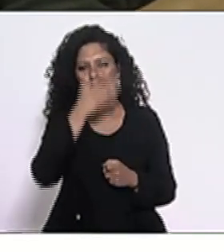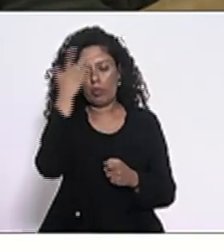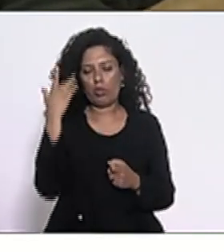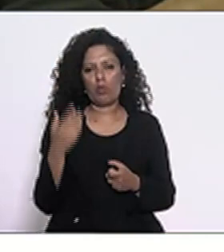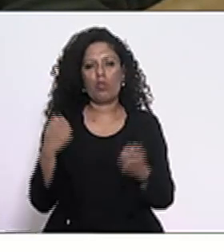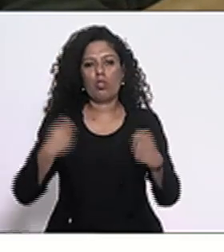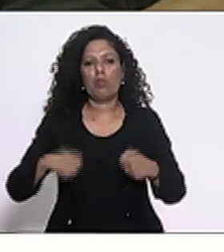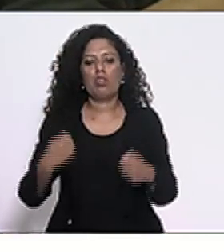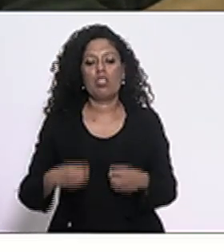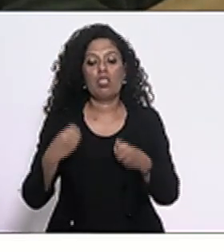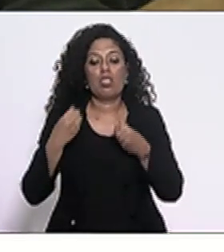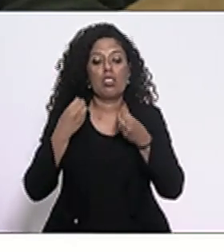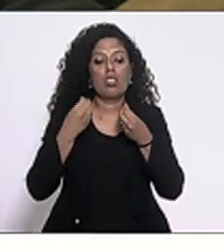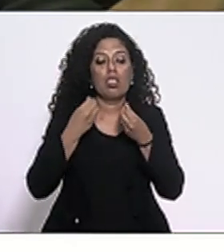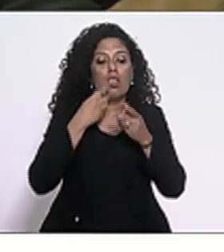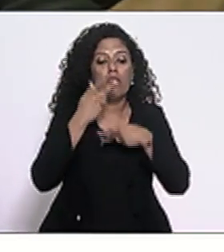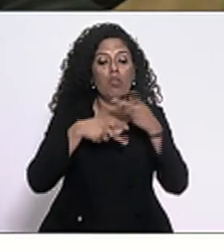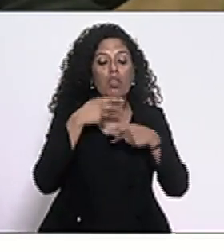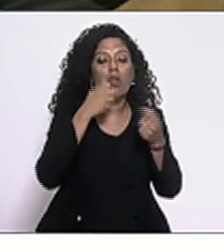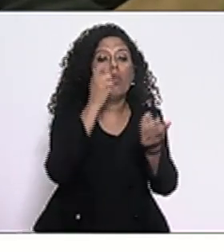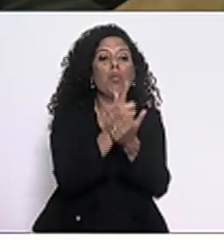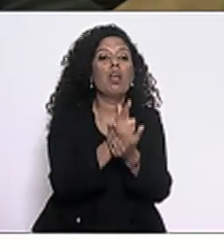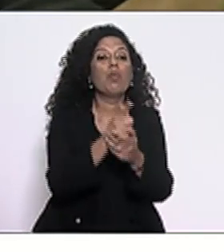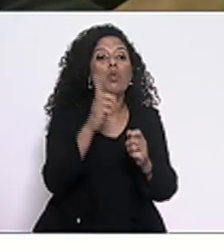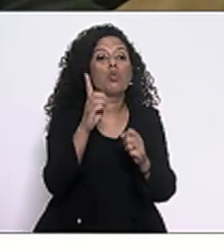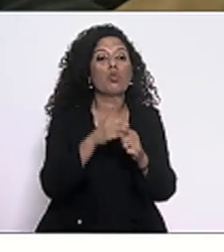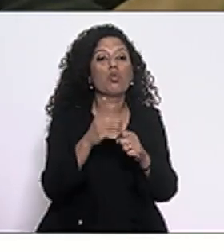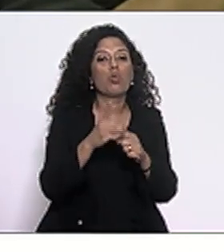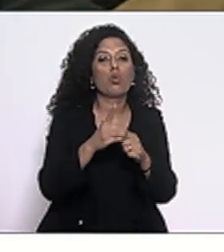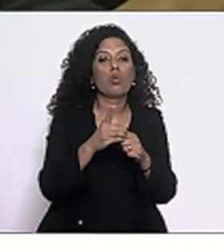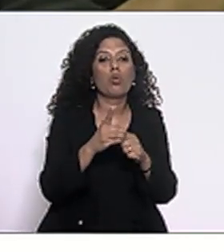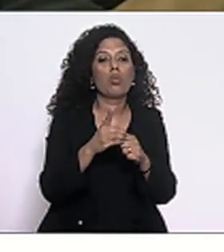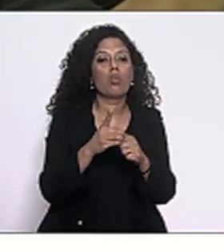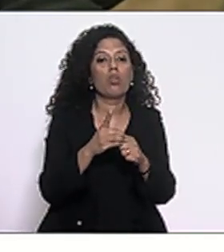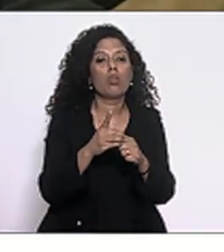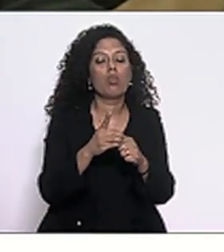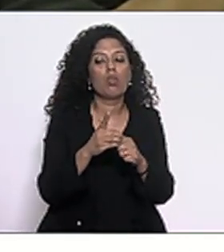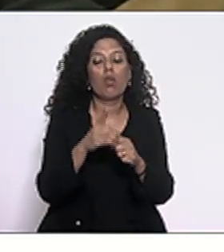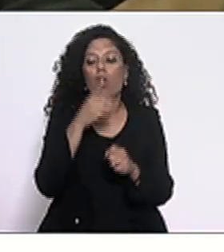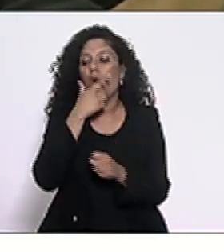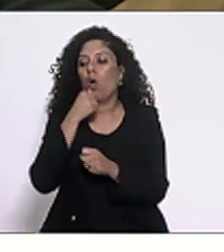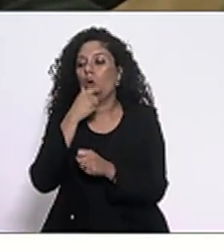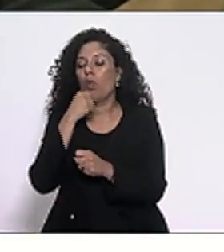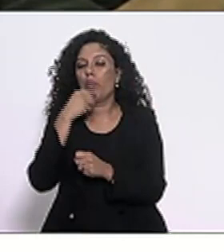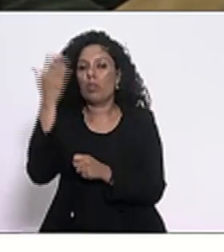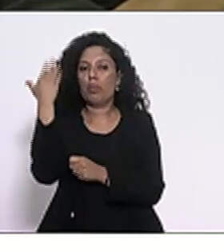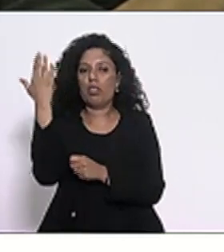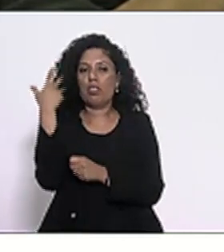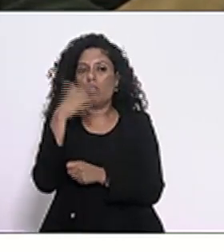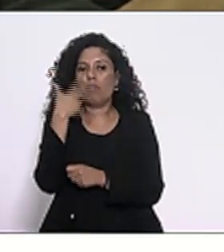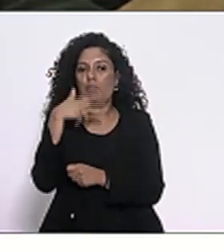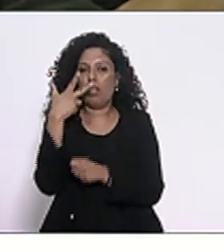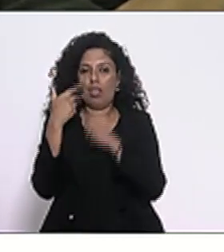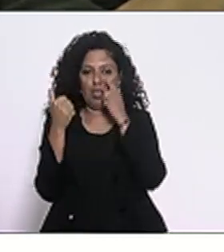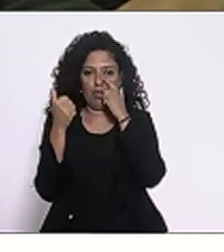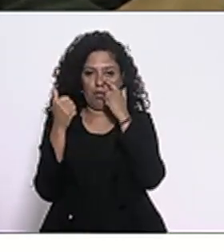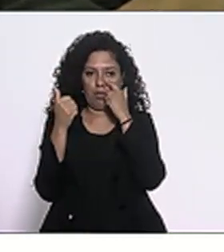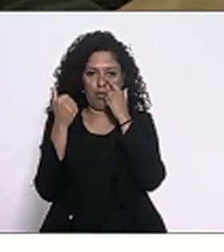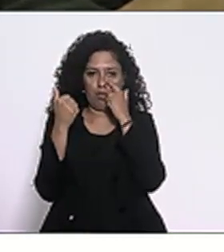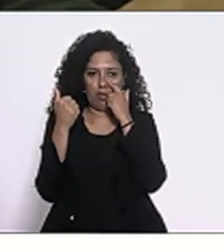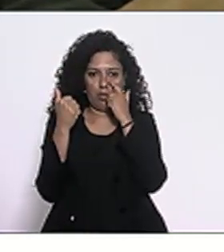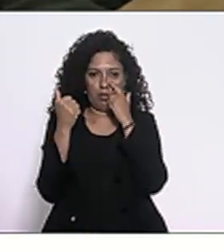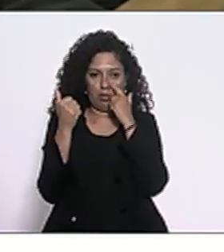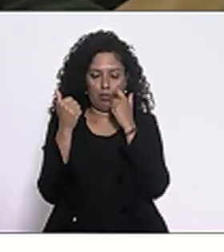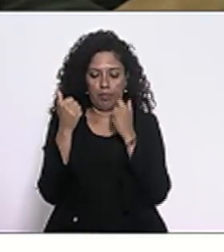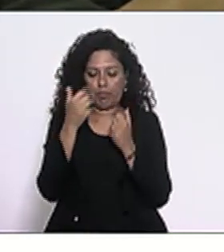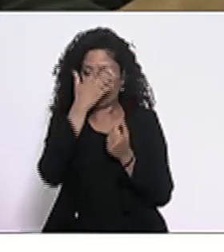o valor do serviço médico? O Aristóteles dizia para o filho, a pessoa tomadora do serviço, e não